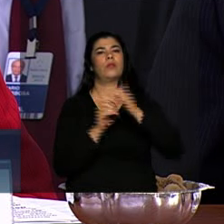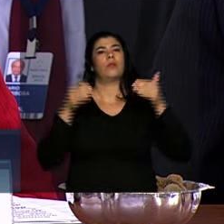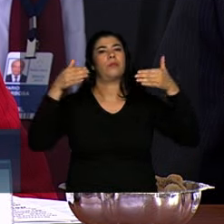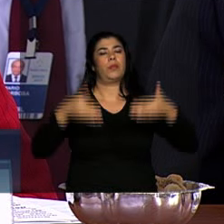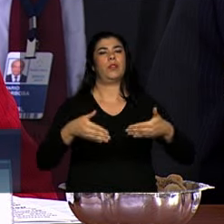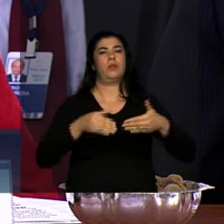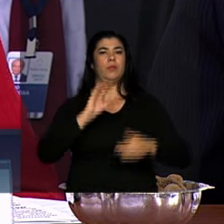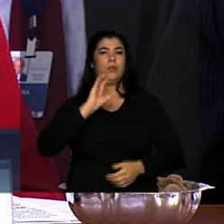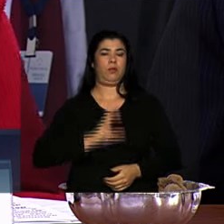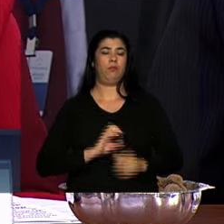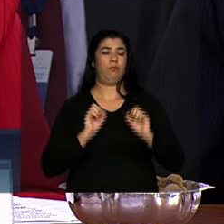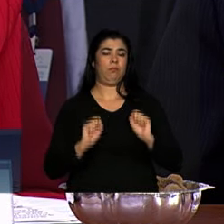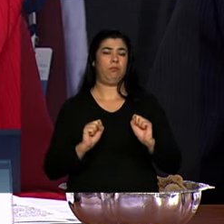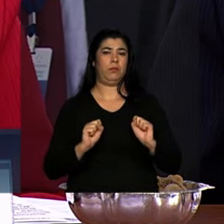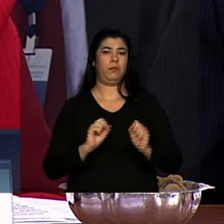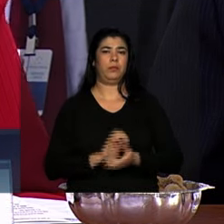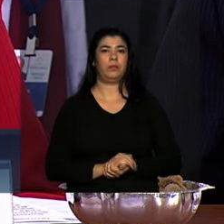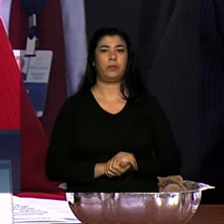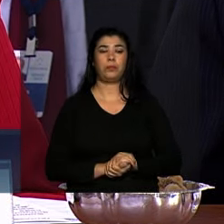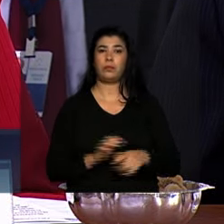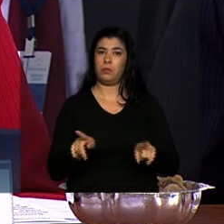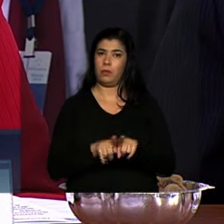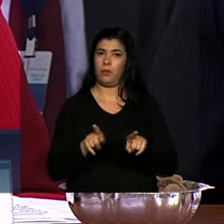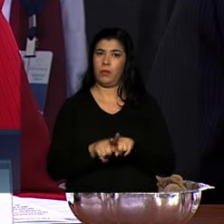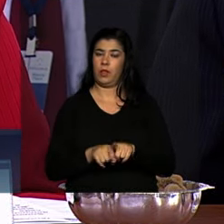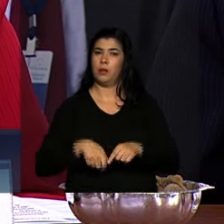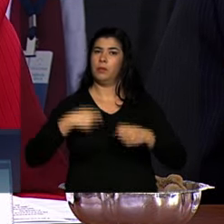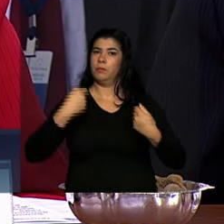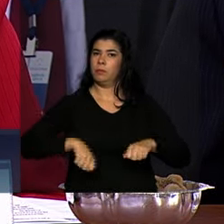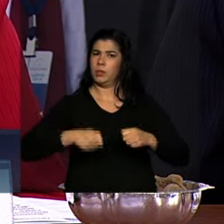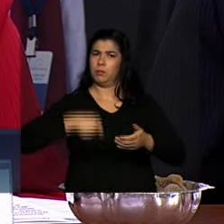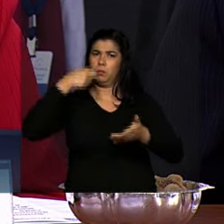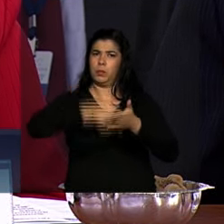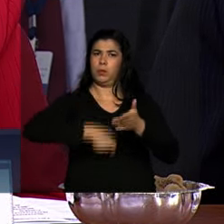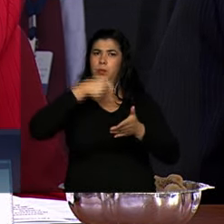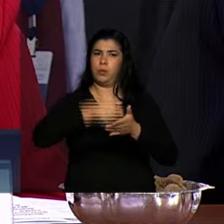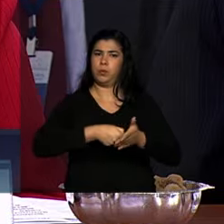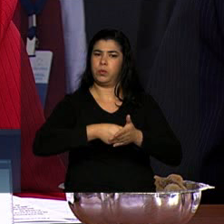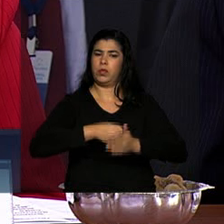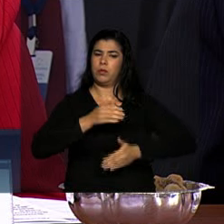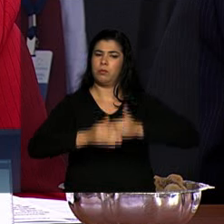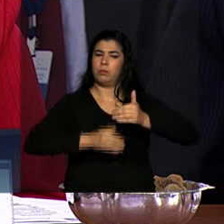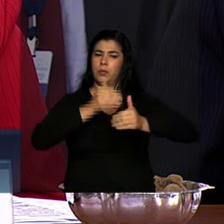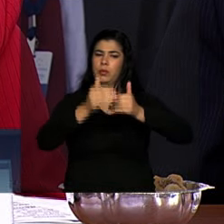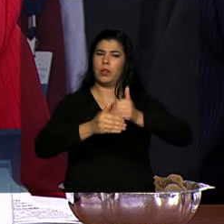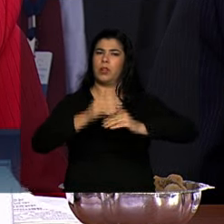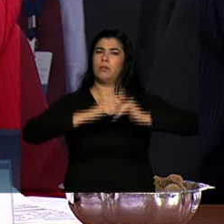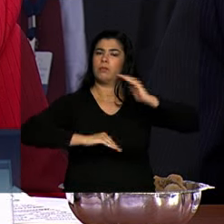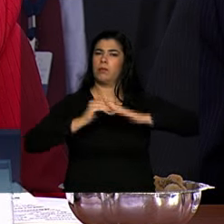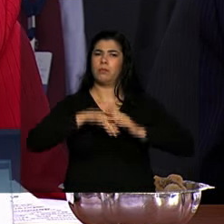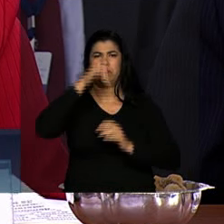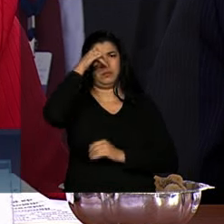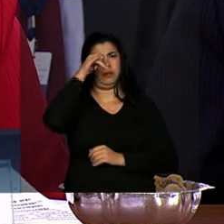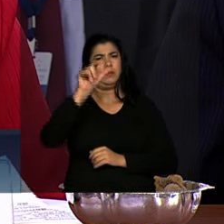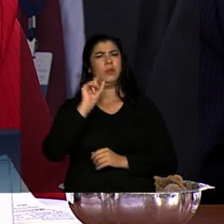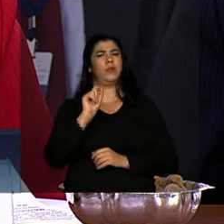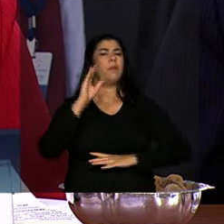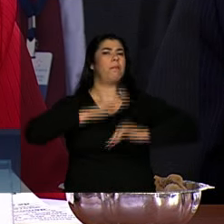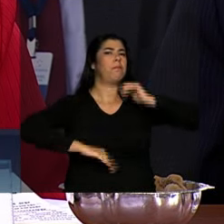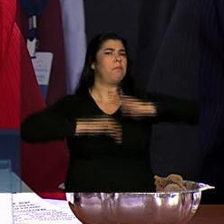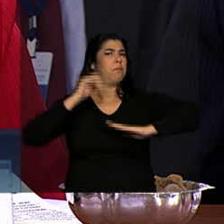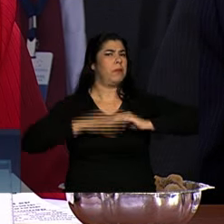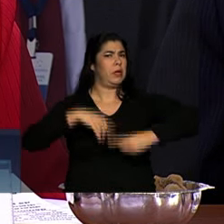cidadã. Temos de persistir neste caminho, evitando atitudes que